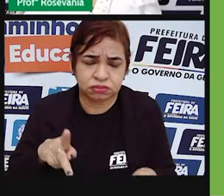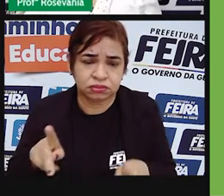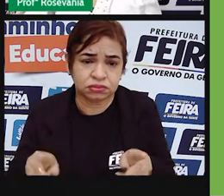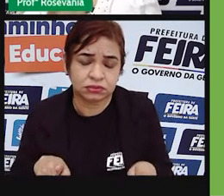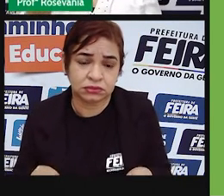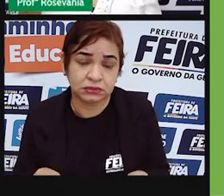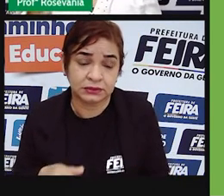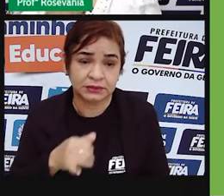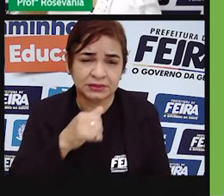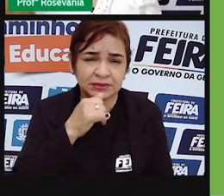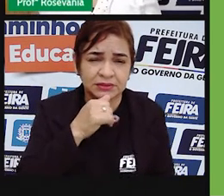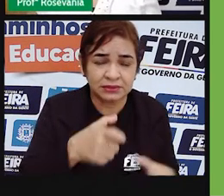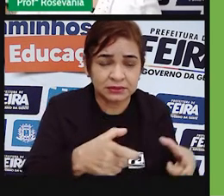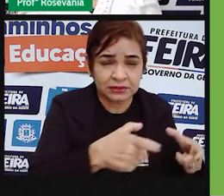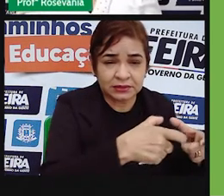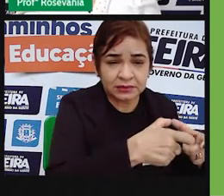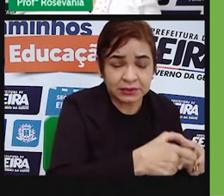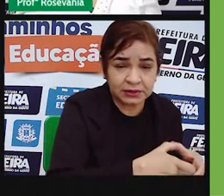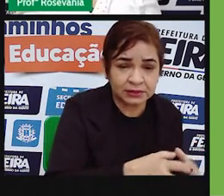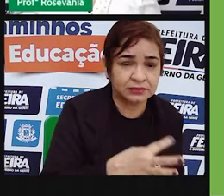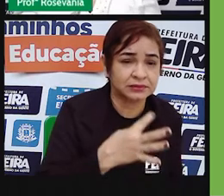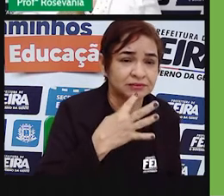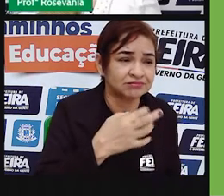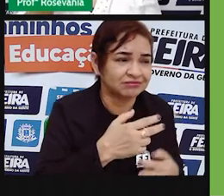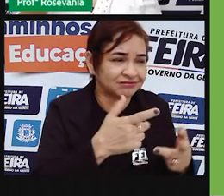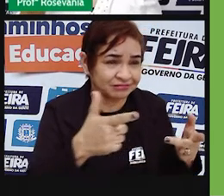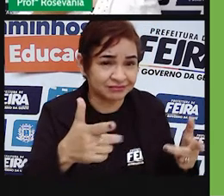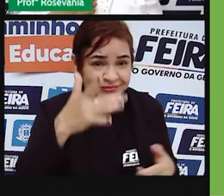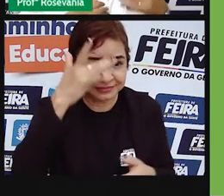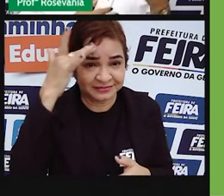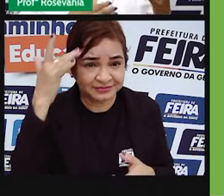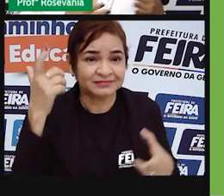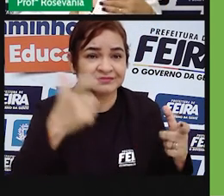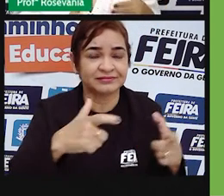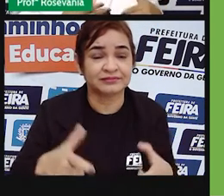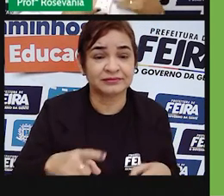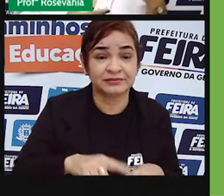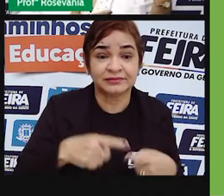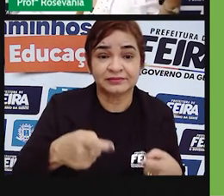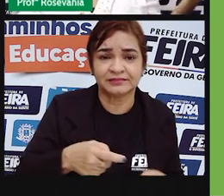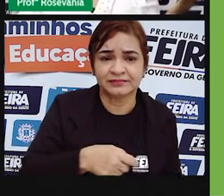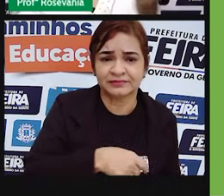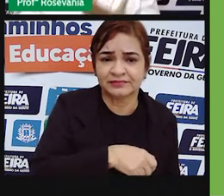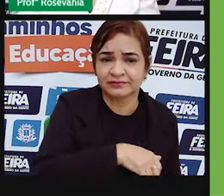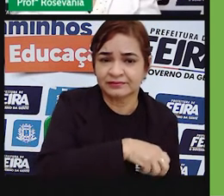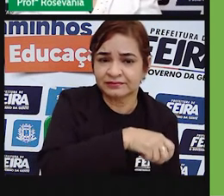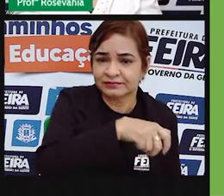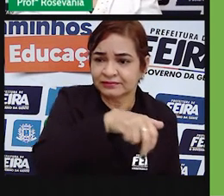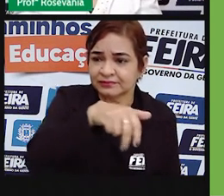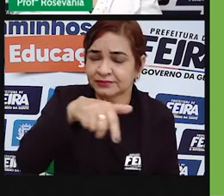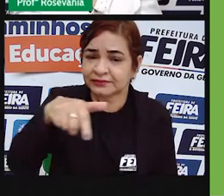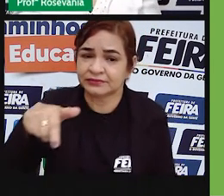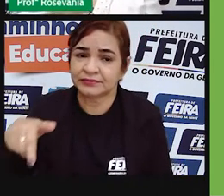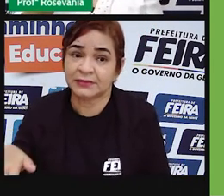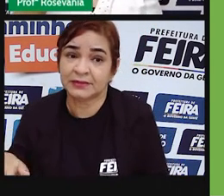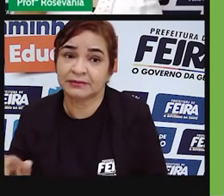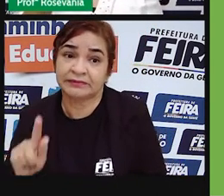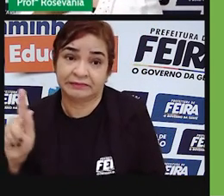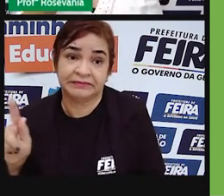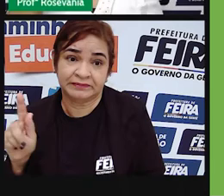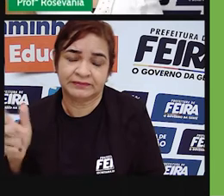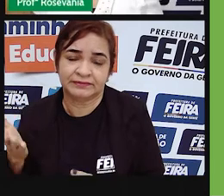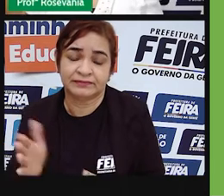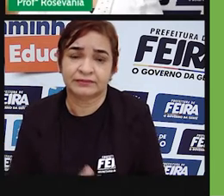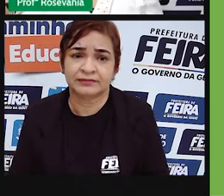conhecer não é a pessoa família toda daquela pessoa que é o que acontece Às vezes nos Espaços normais tá